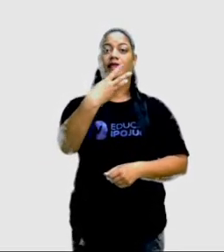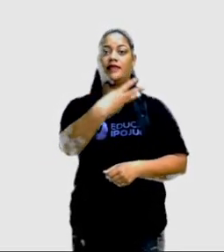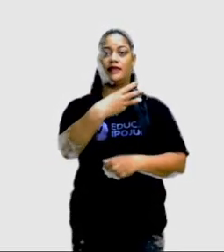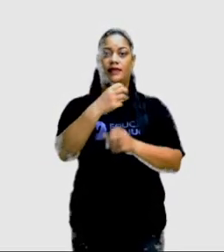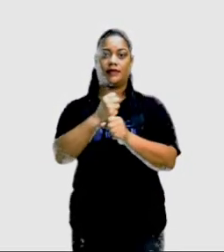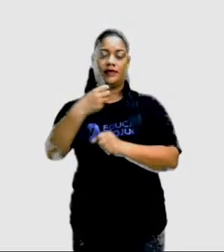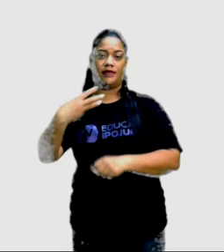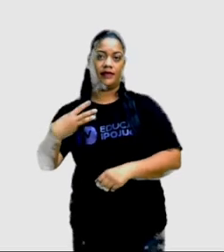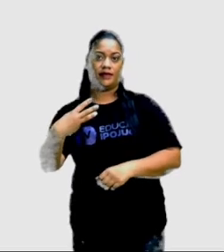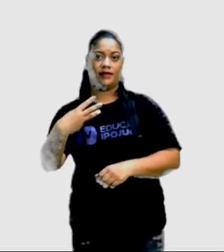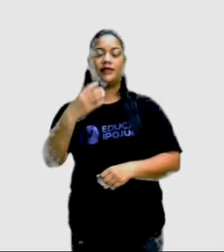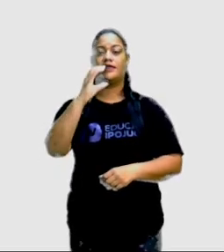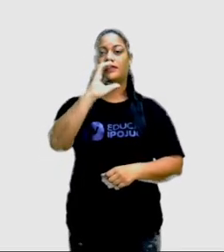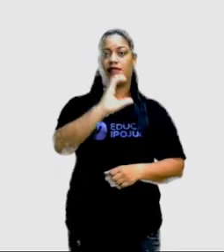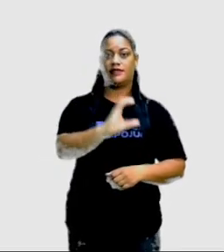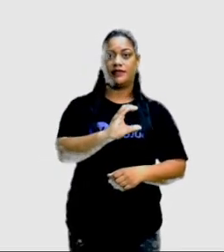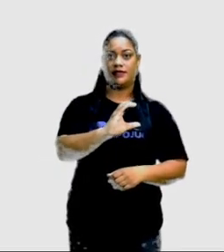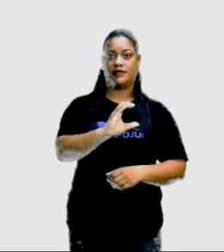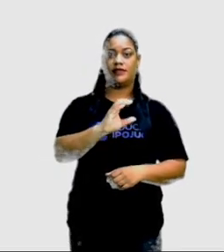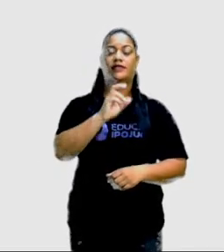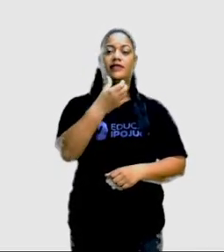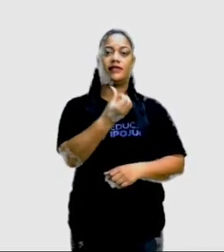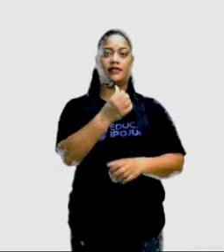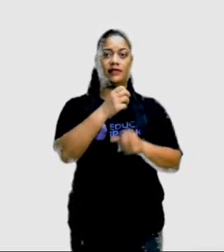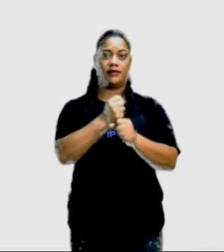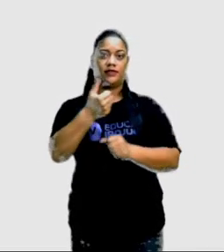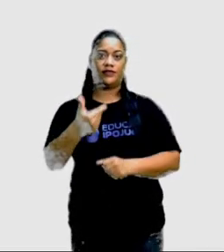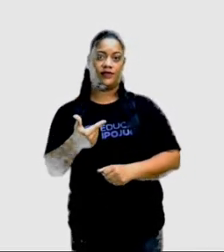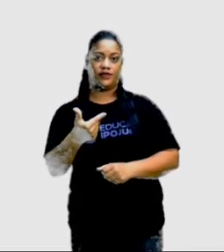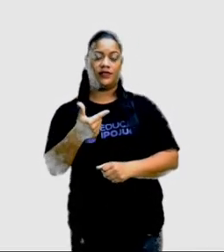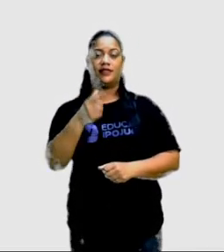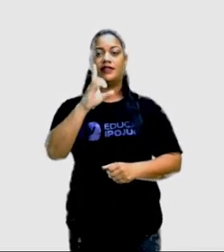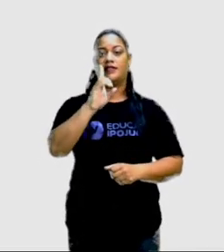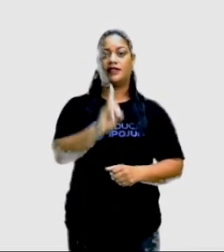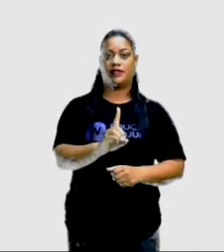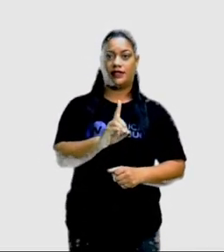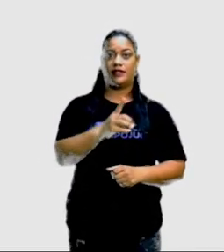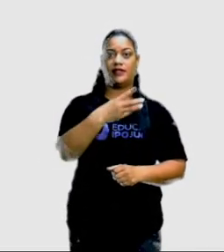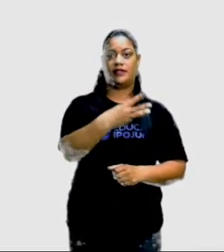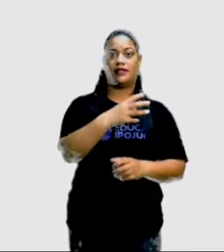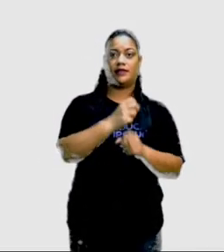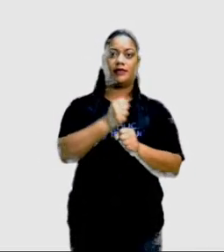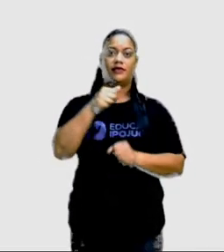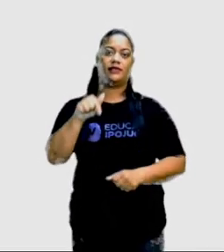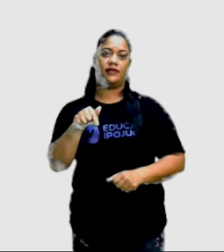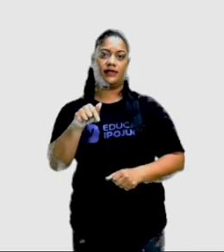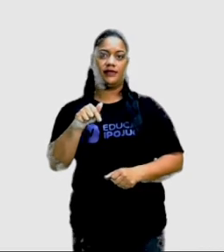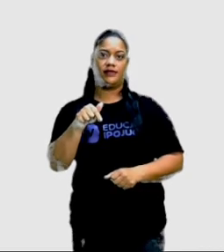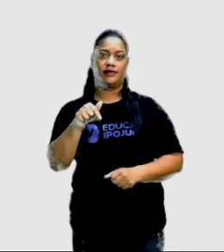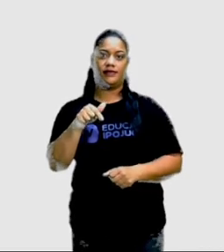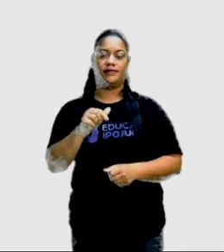3 mais 3, letra C, 6 mais 2 e letra D, 3 mais 7.